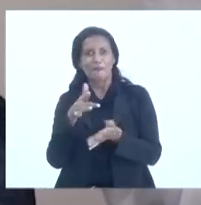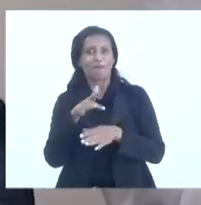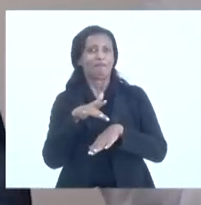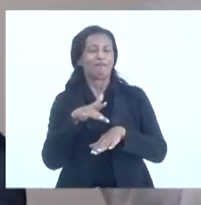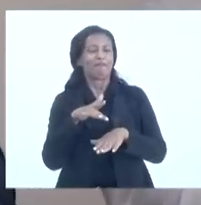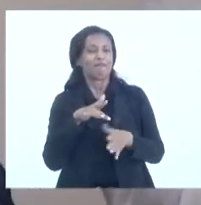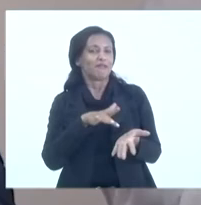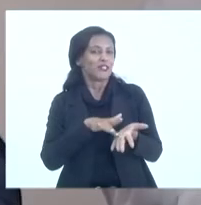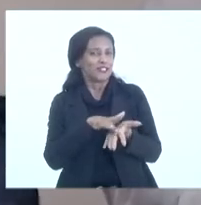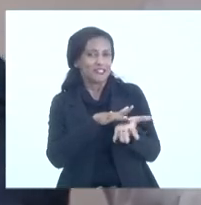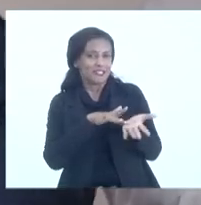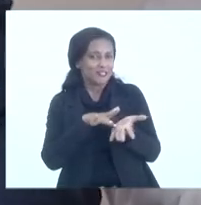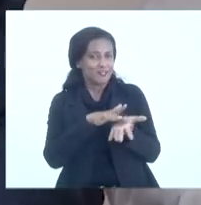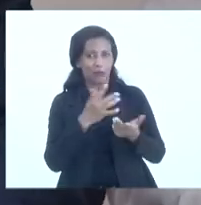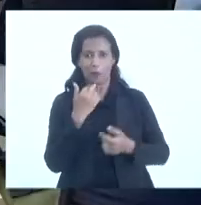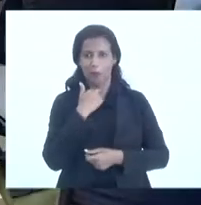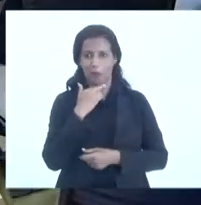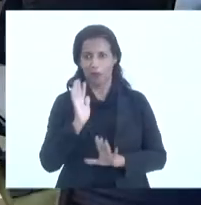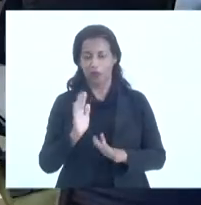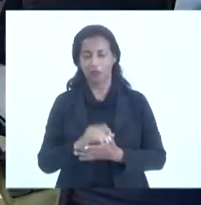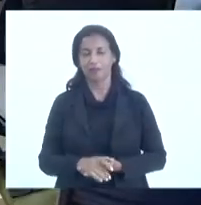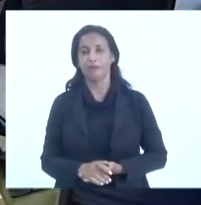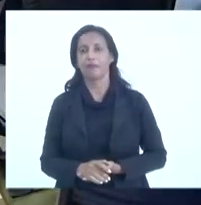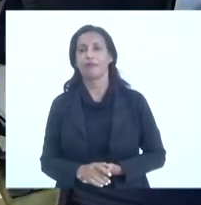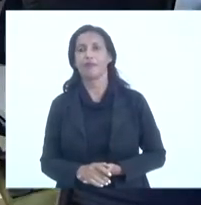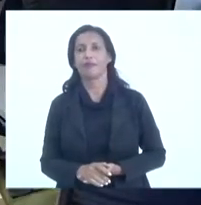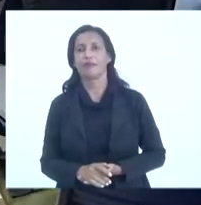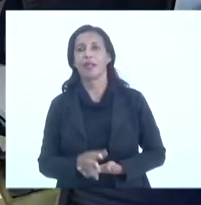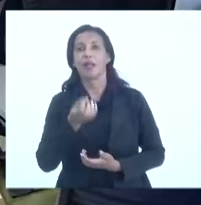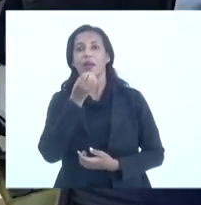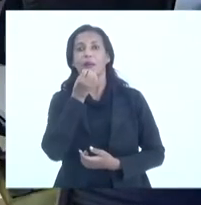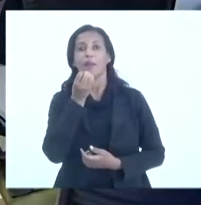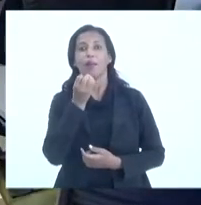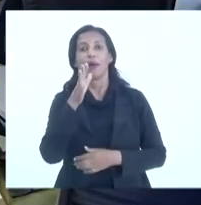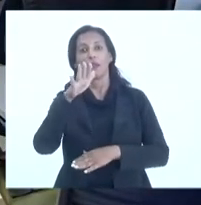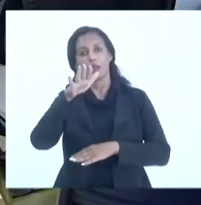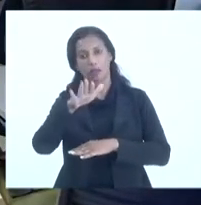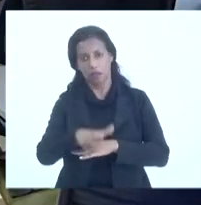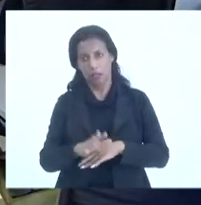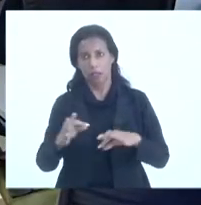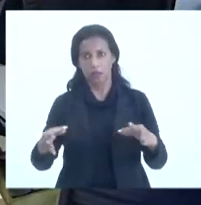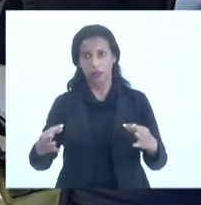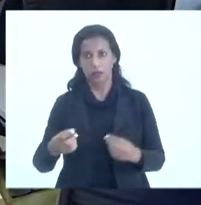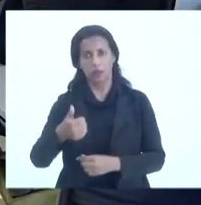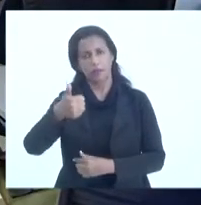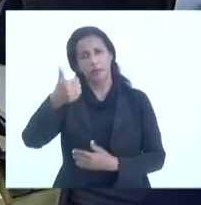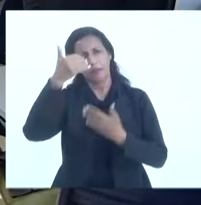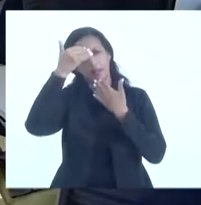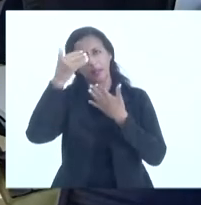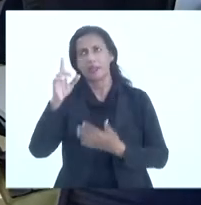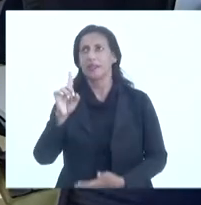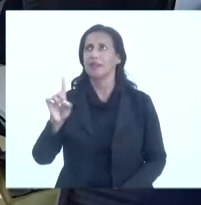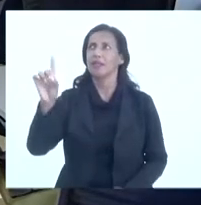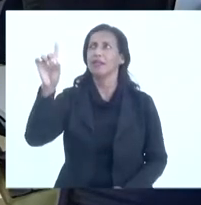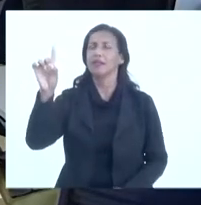presidente. Valeu. Bom, boa tarde a todos. Primeiro, agradecer a Deus pelo dia de